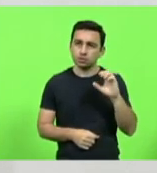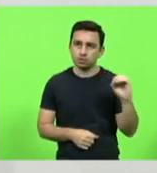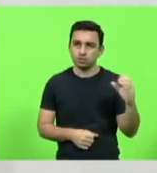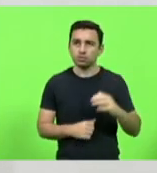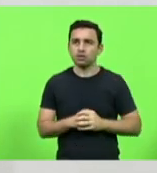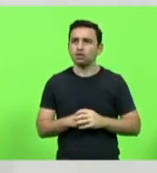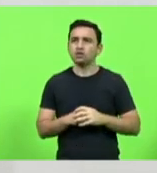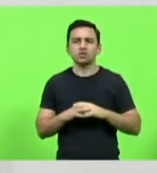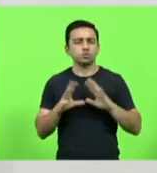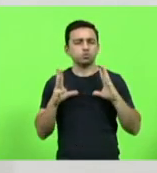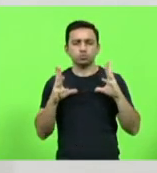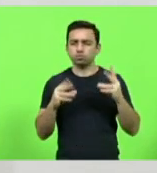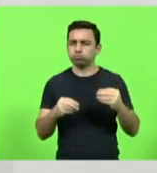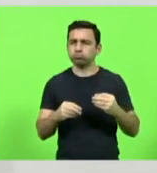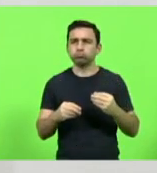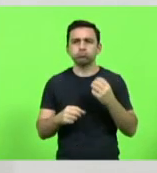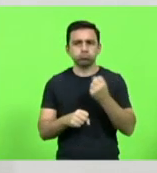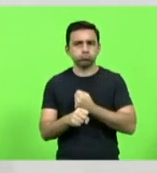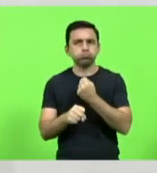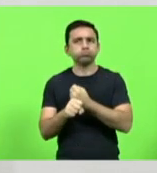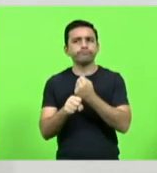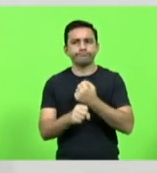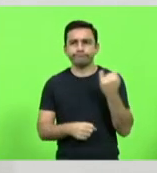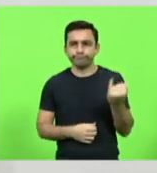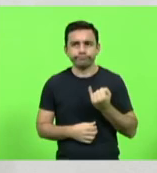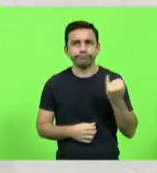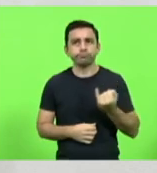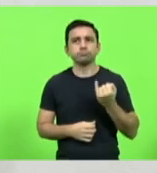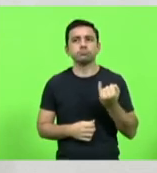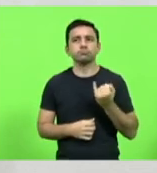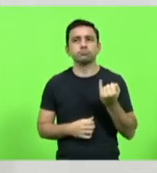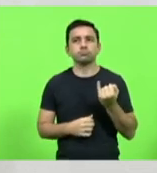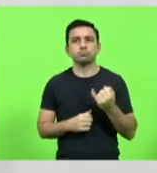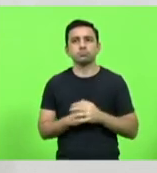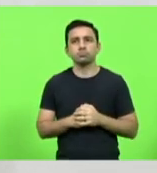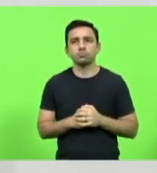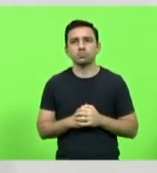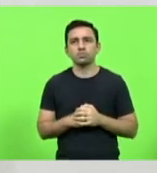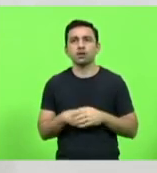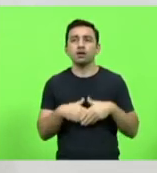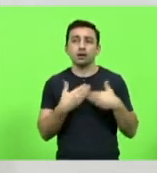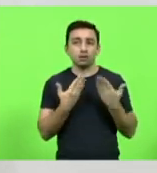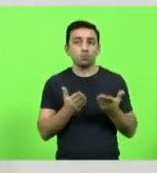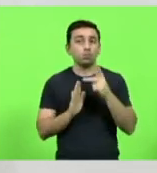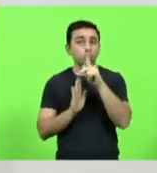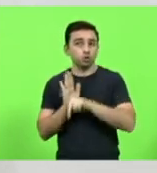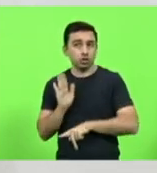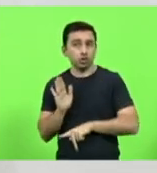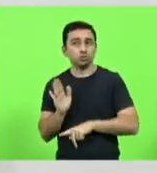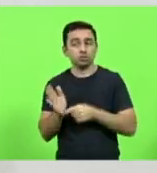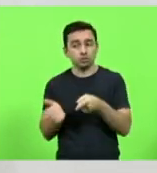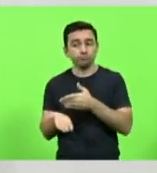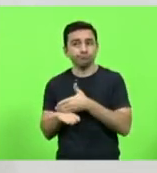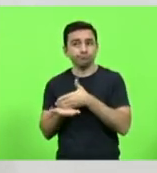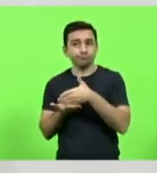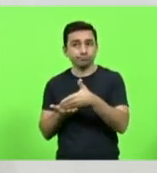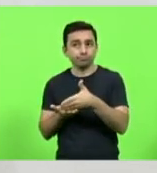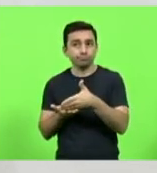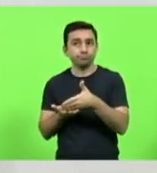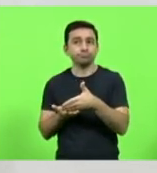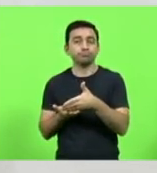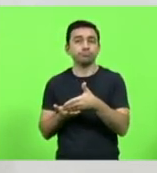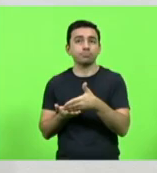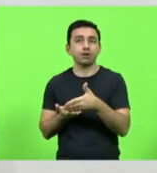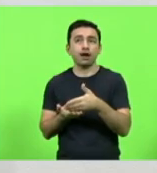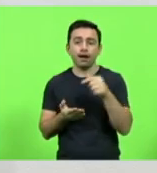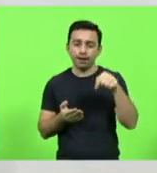Essas obras são de fundamental importância e não foi à toa que o projeto original chegou num valor e saiu da